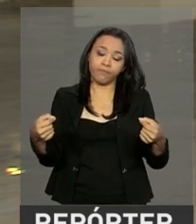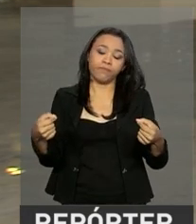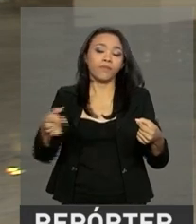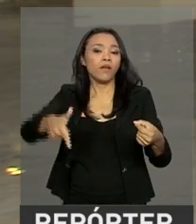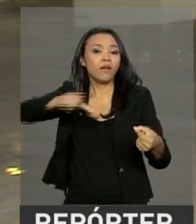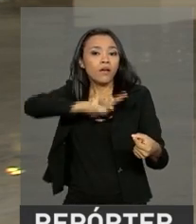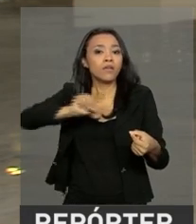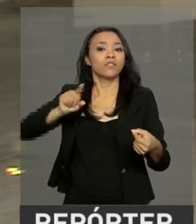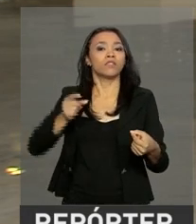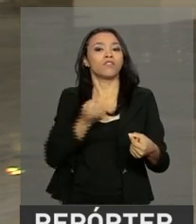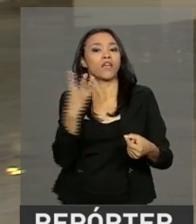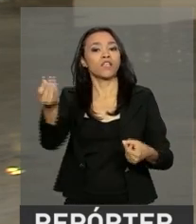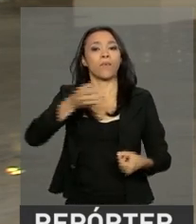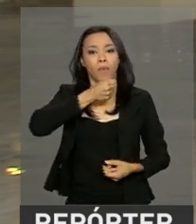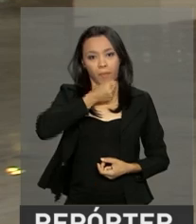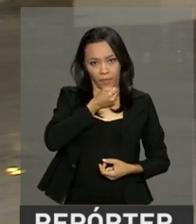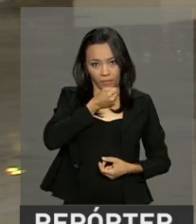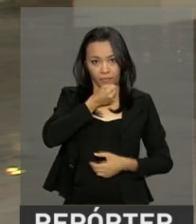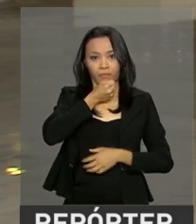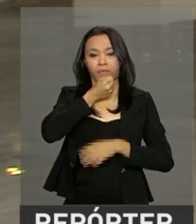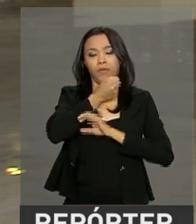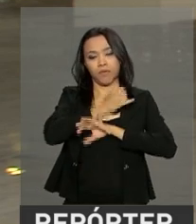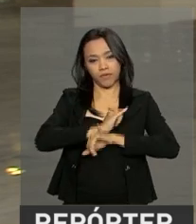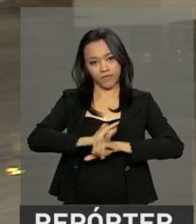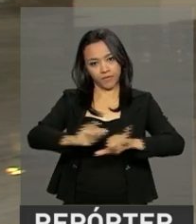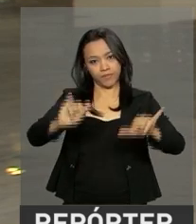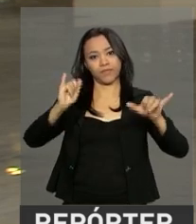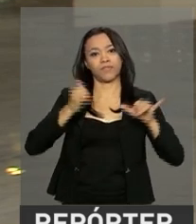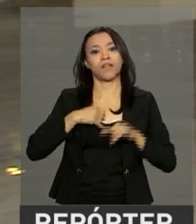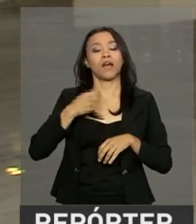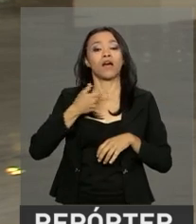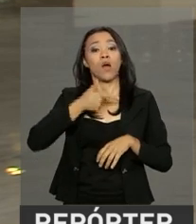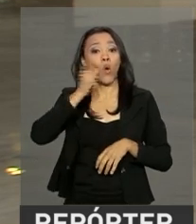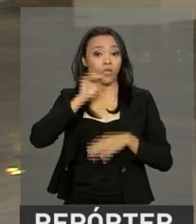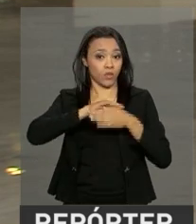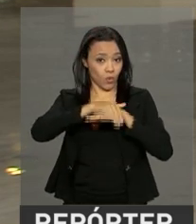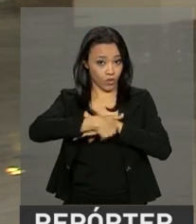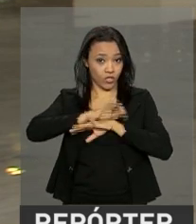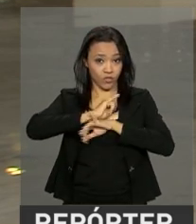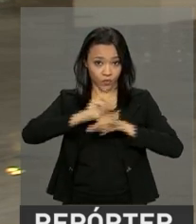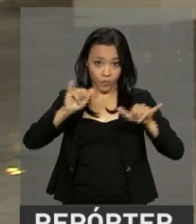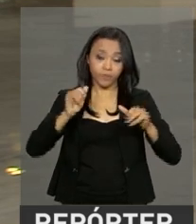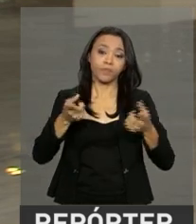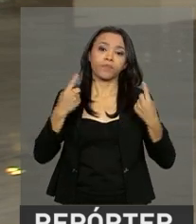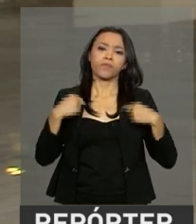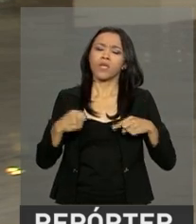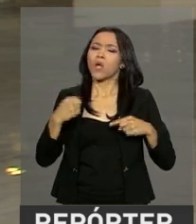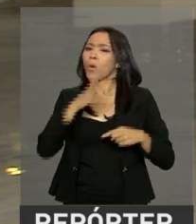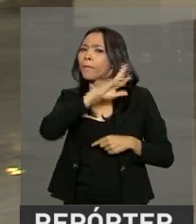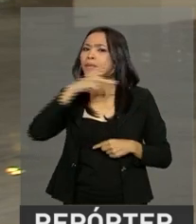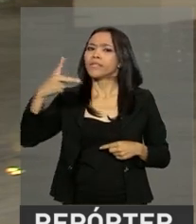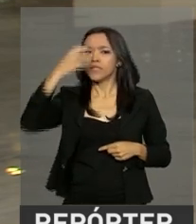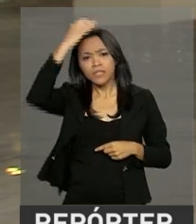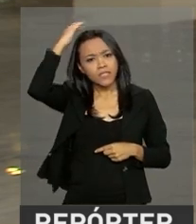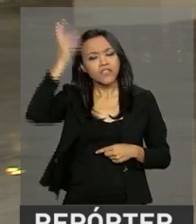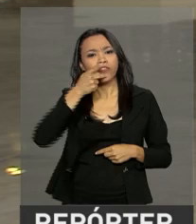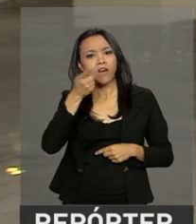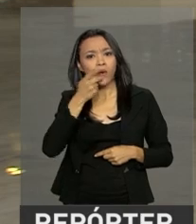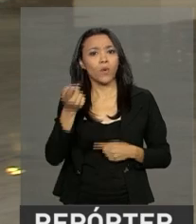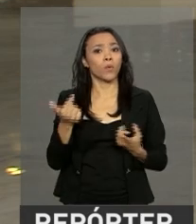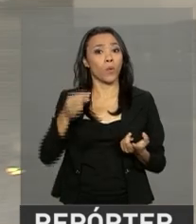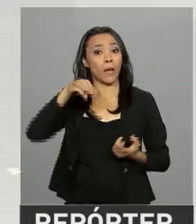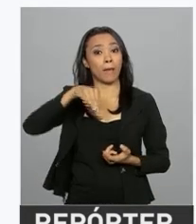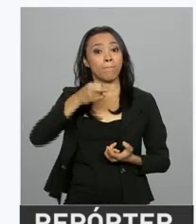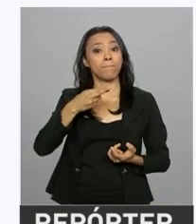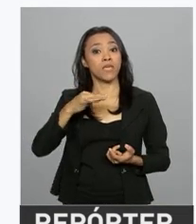ele deu uma entrevista ao canal de notícias Globo News que foi ao ar na noite de ontem o presidente repercutiu a conversa com a jornalista Miriam